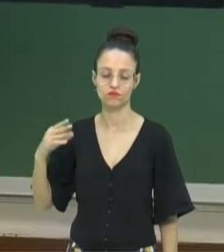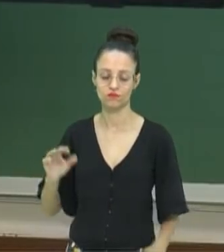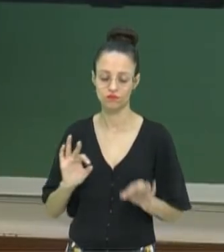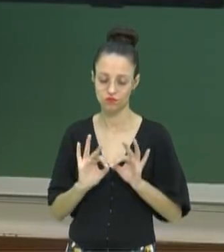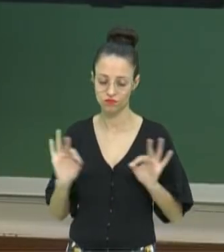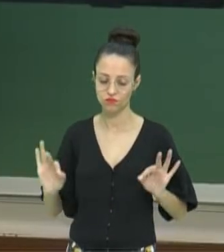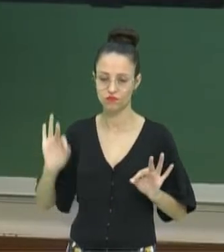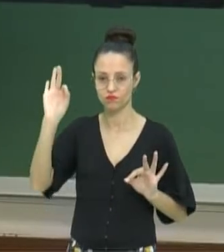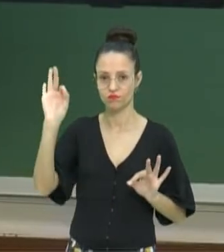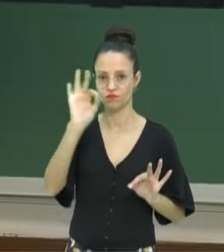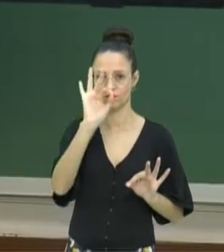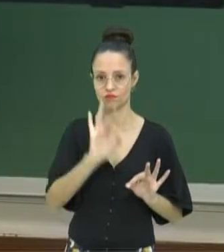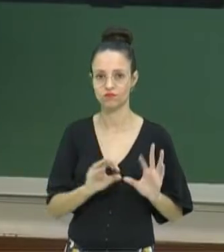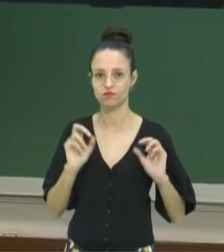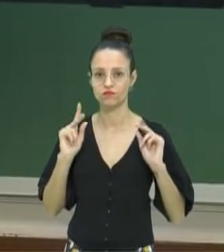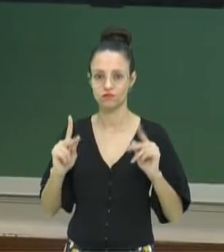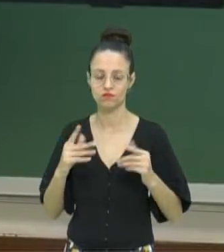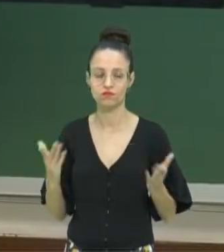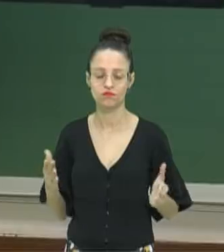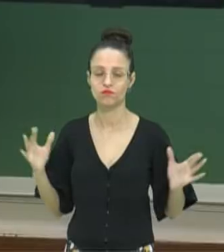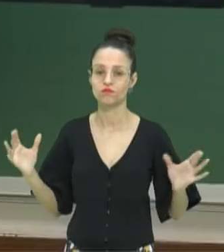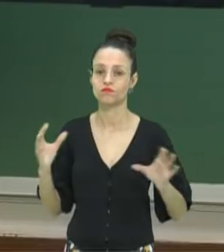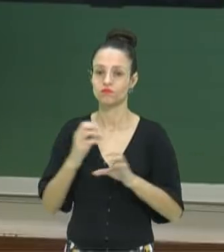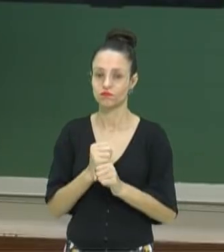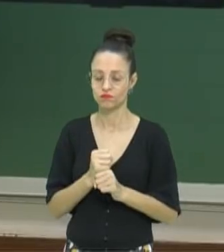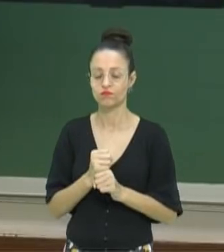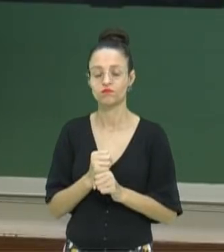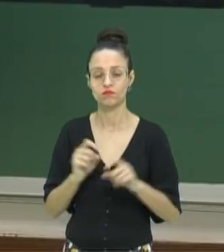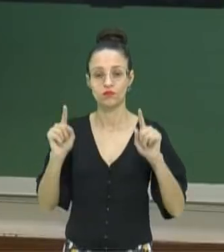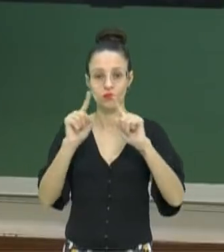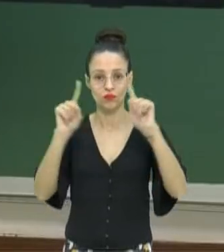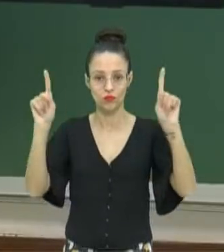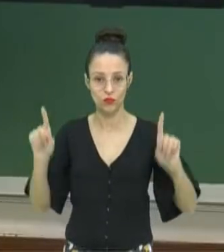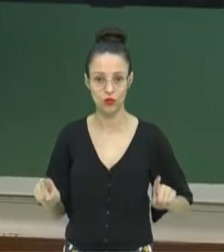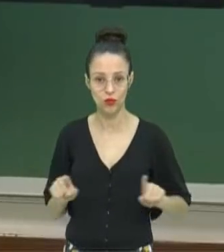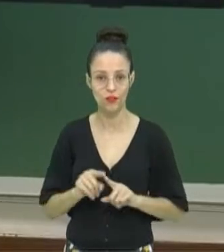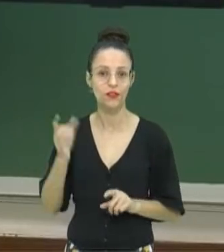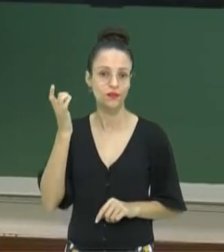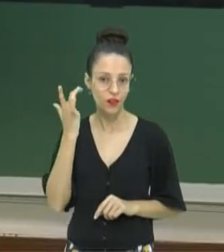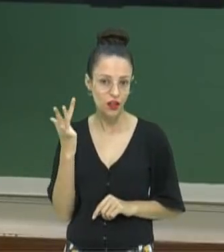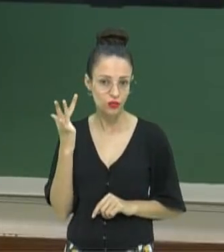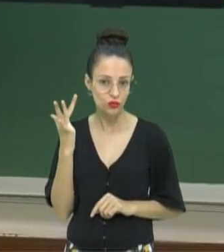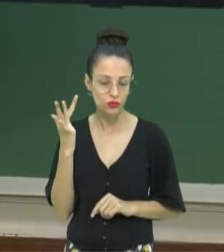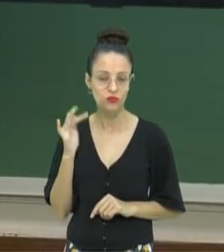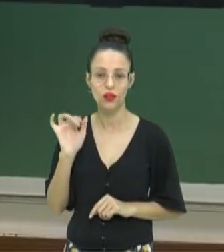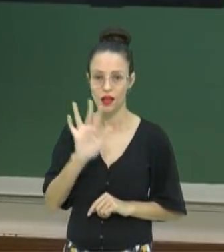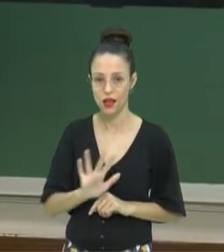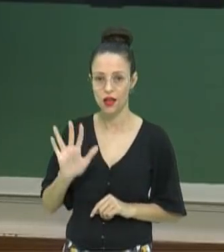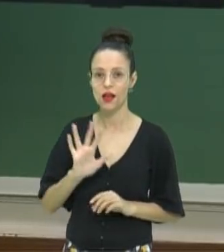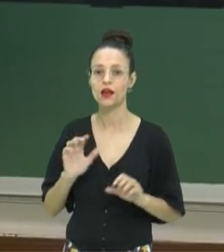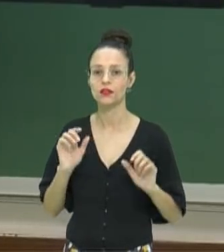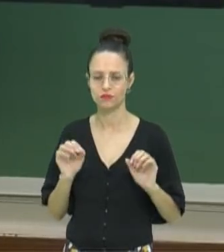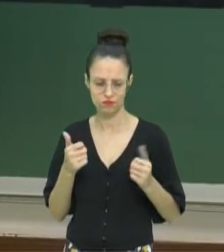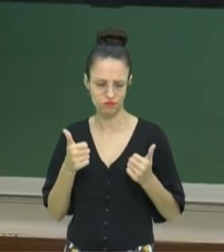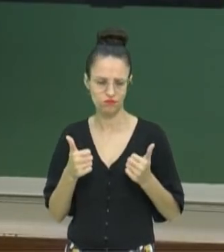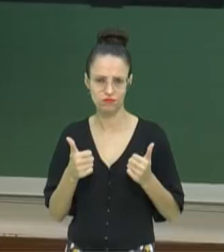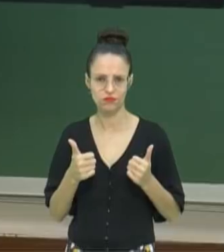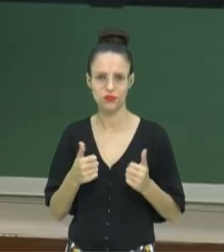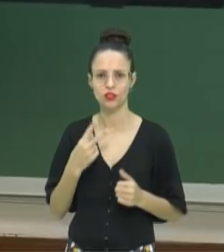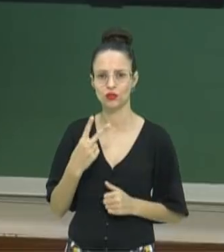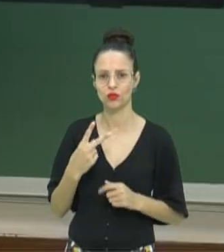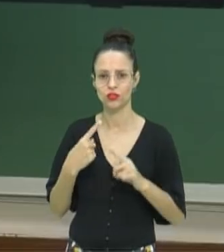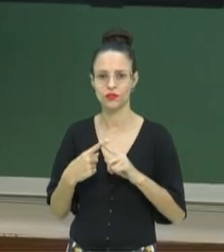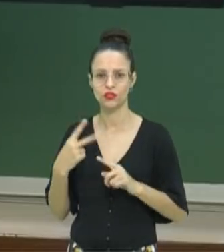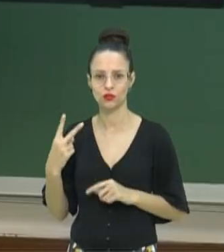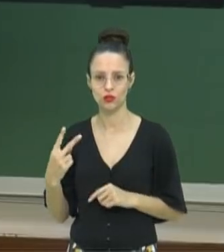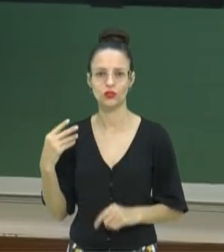quadrado. Ok, o total é um quadrado. Fácil de calcular a área de quadrado? Tranquilo, né? 2 vezes